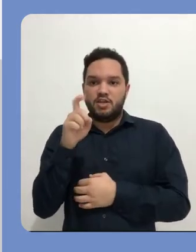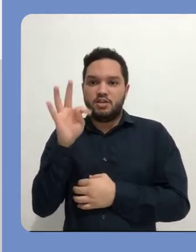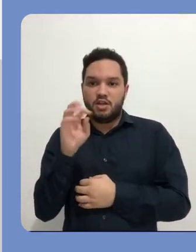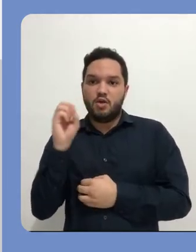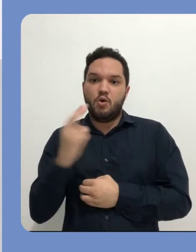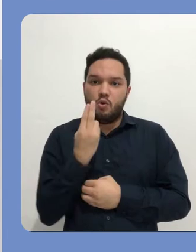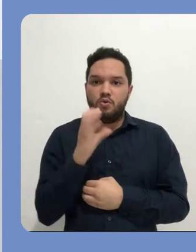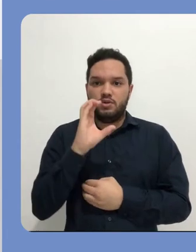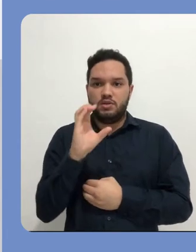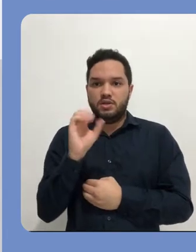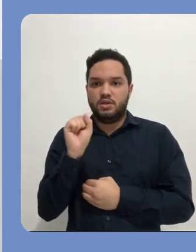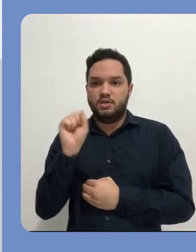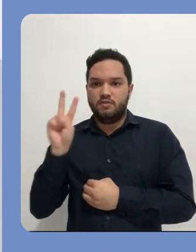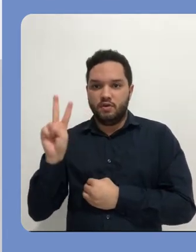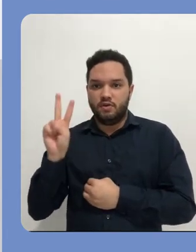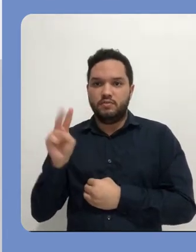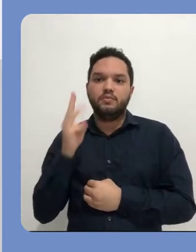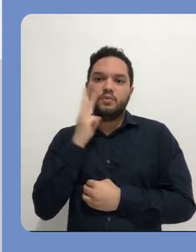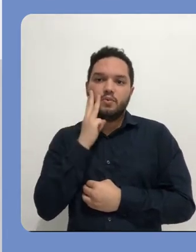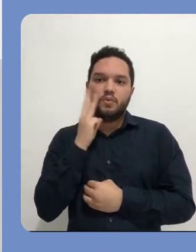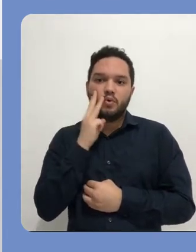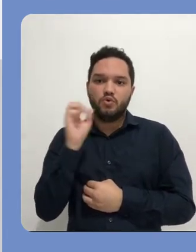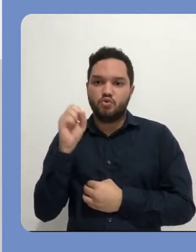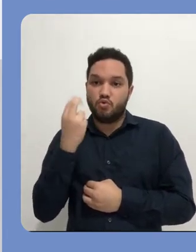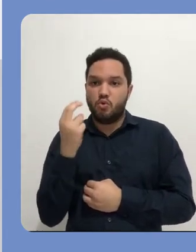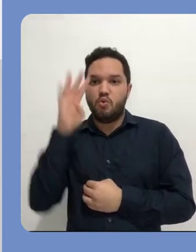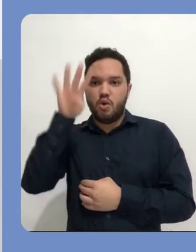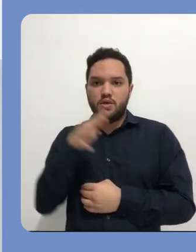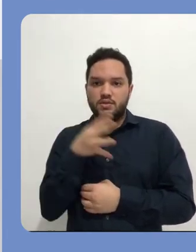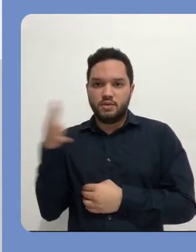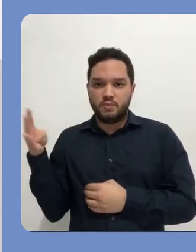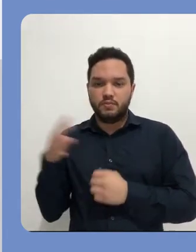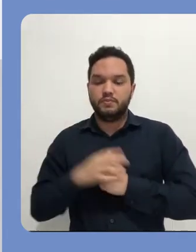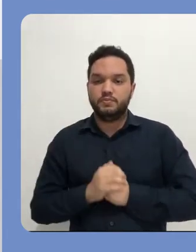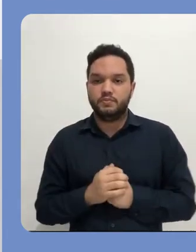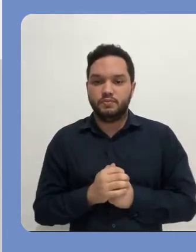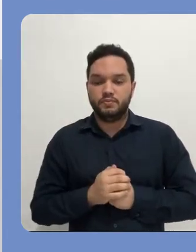importação por arquivo, TXT ou CSV.